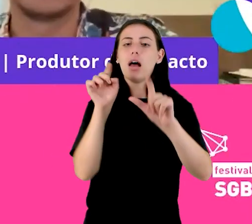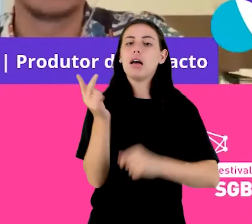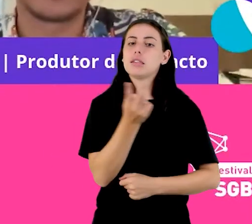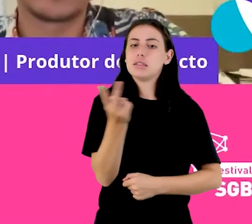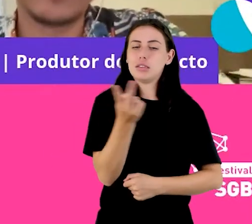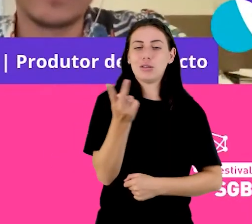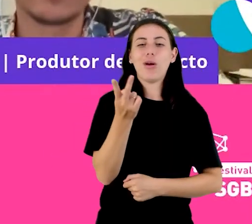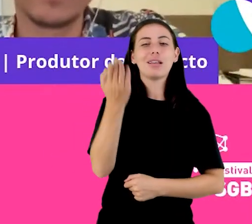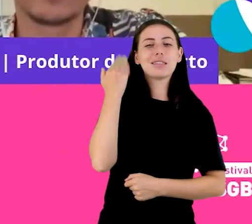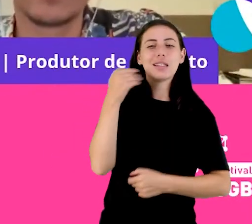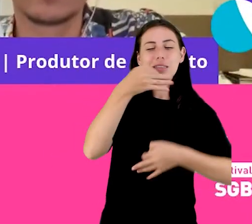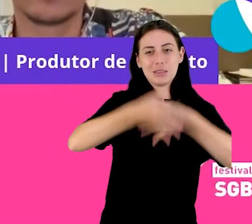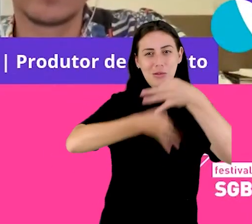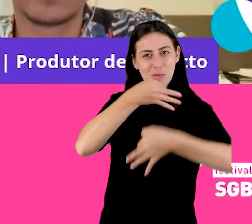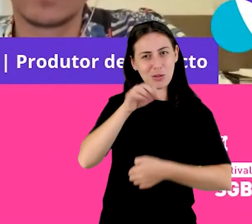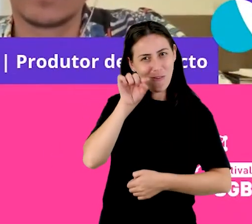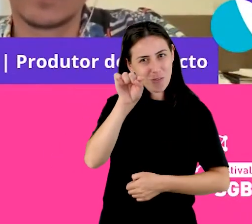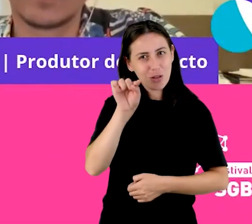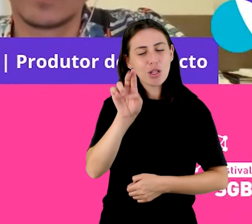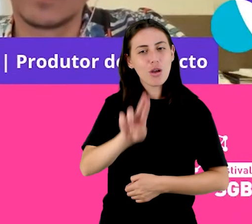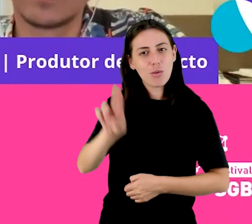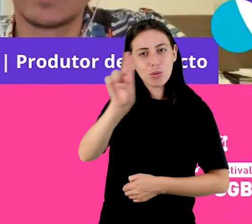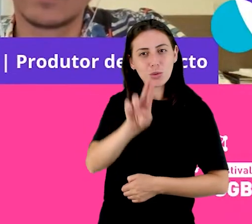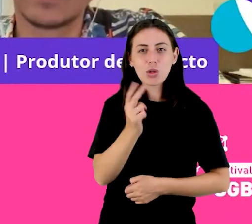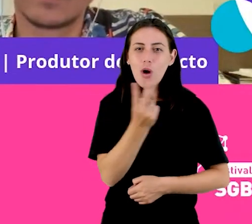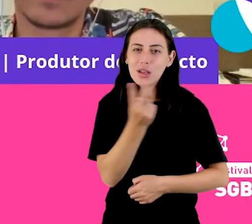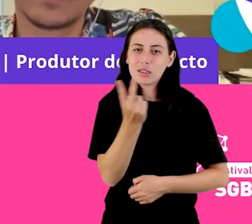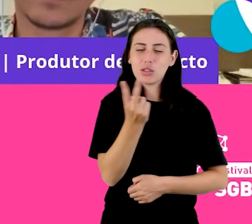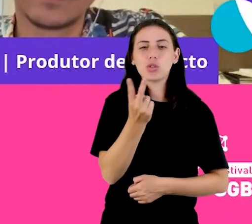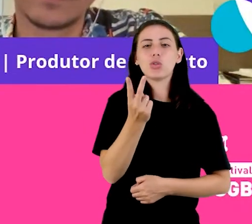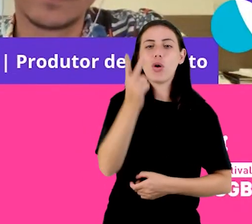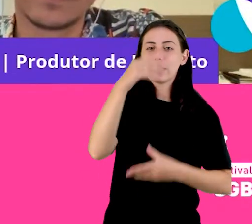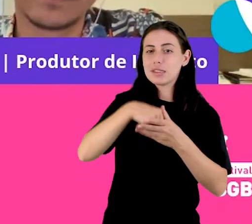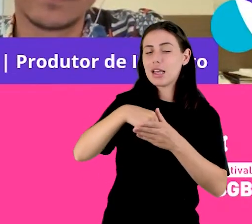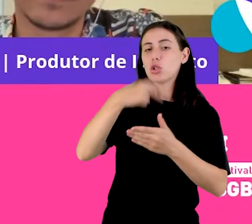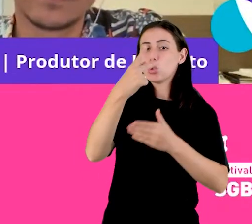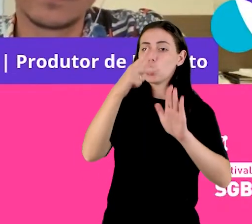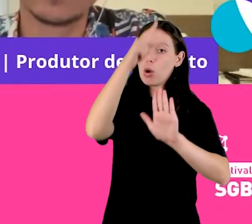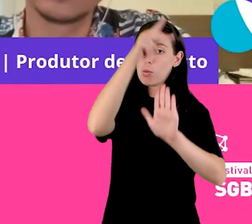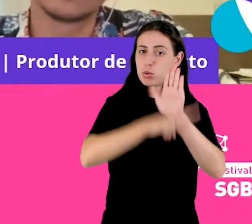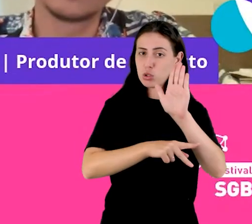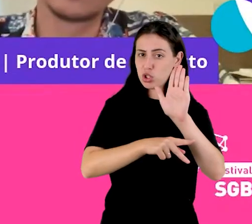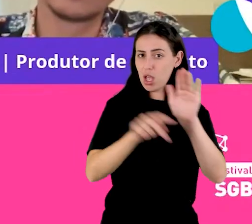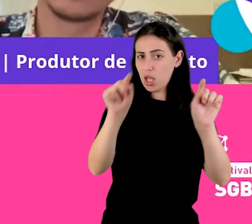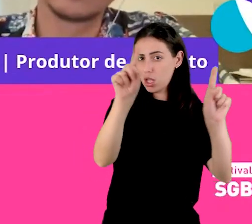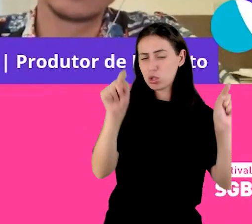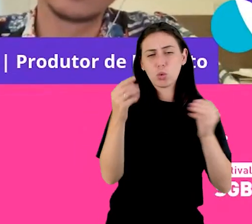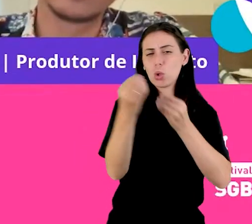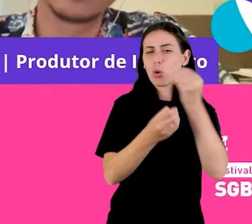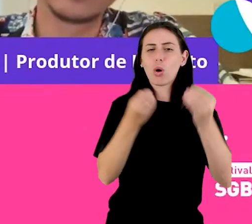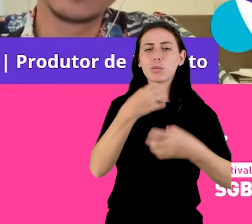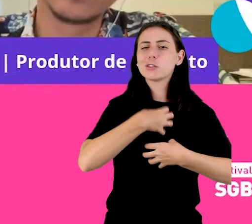né? E a forma de você, a Rossana comentou, a forma de adquirir conhecimento na área para produzir